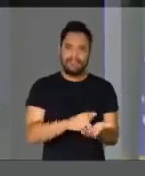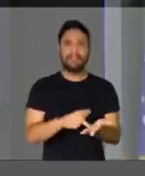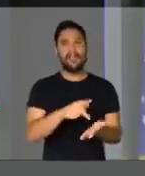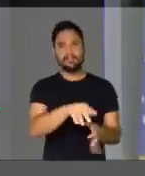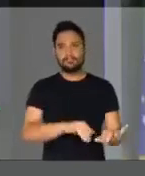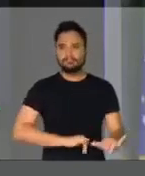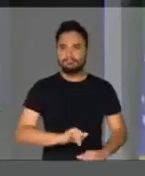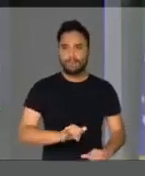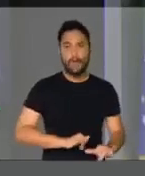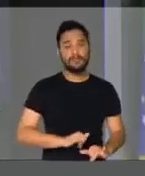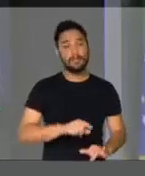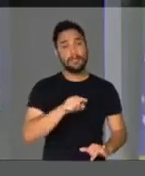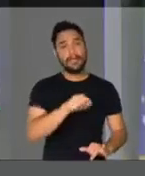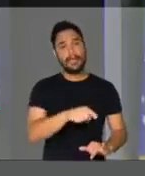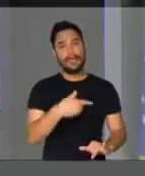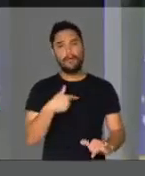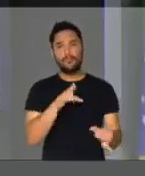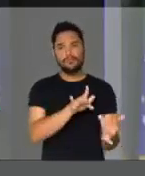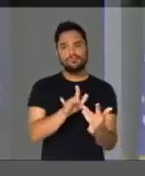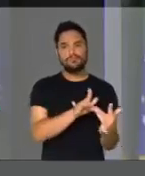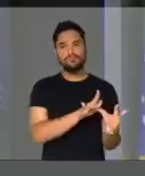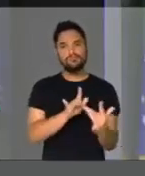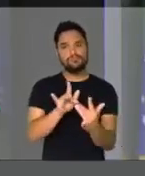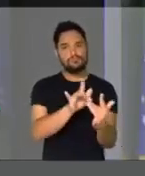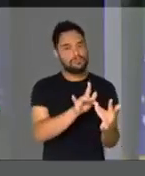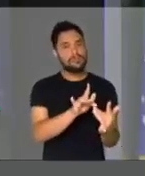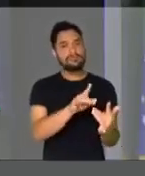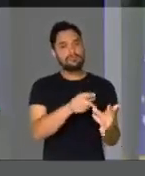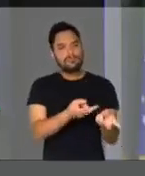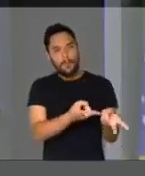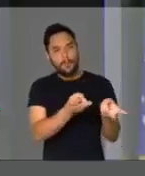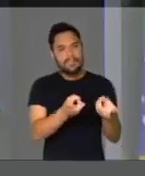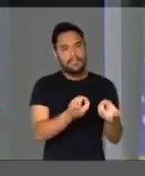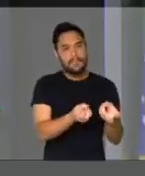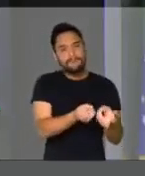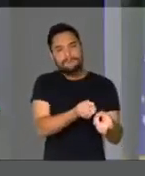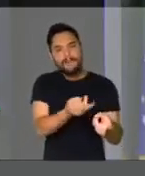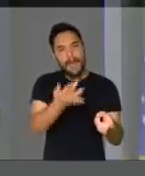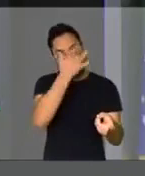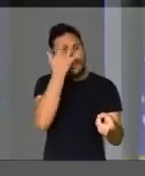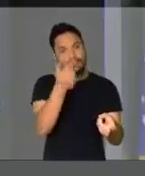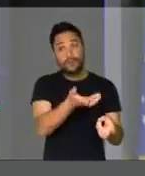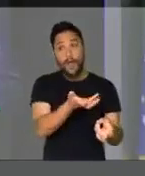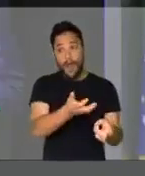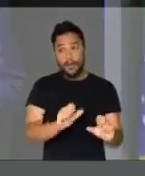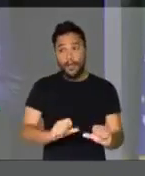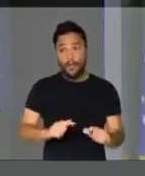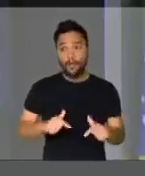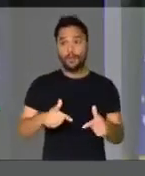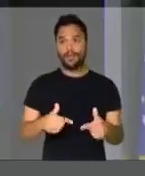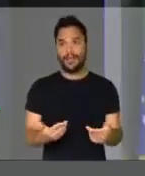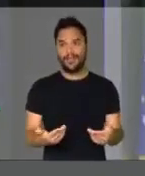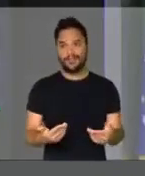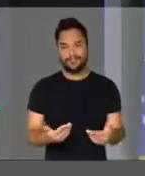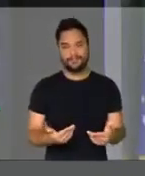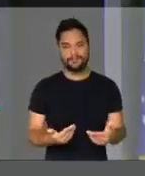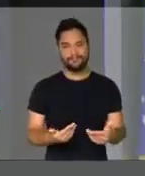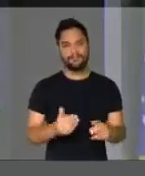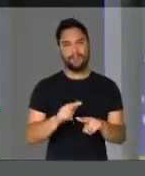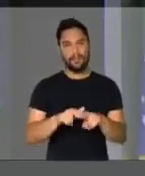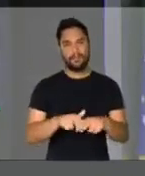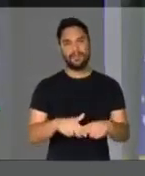vontade de viver, foi neles que encontrei os que mais apresentavam vontade de lutar. E